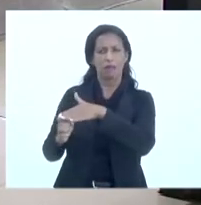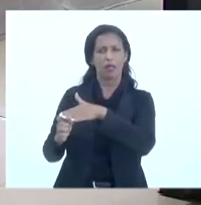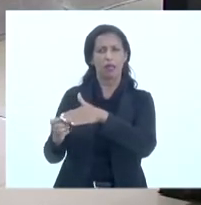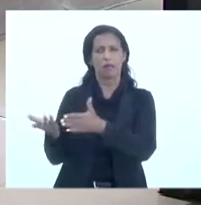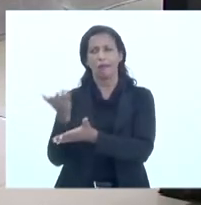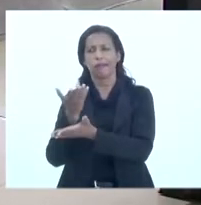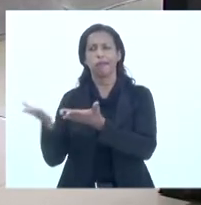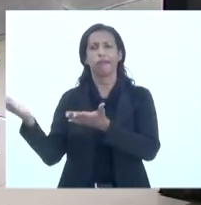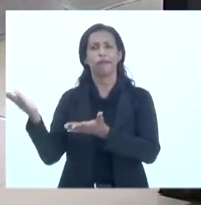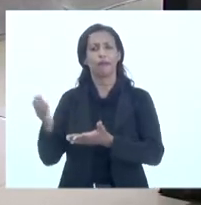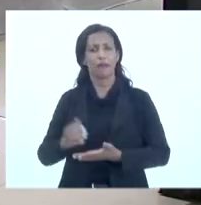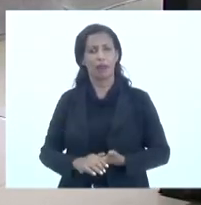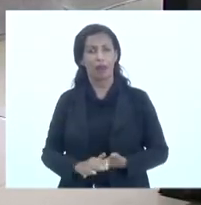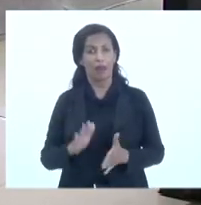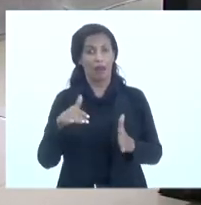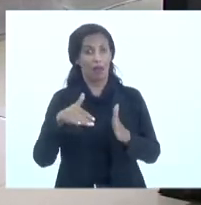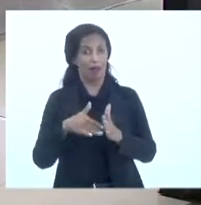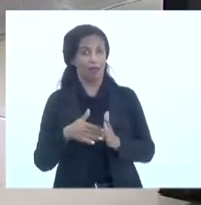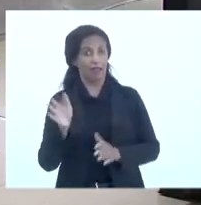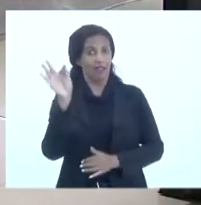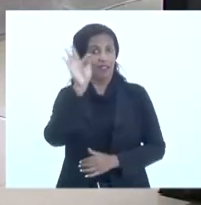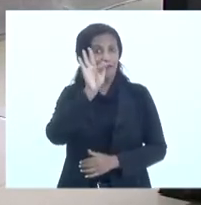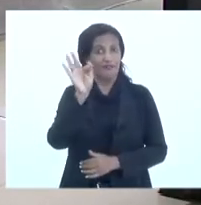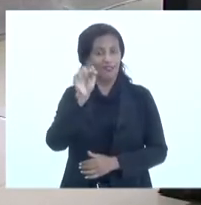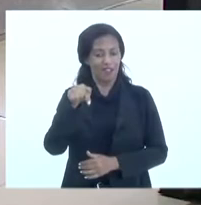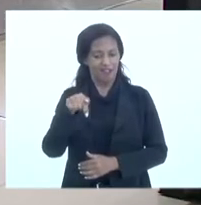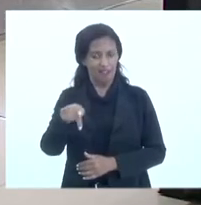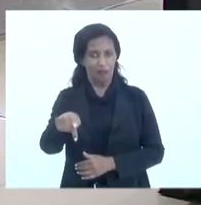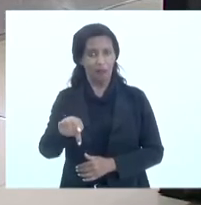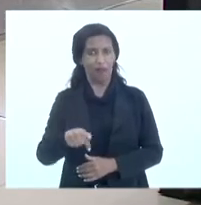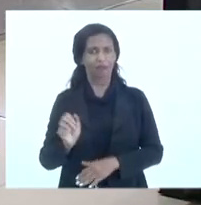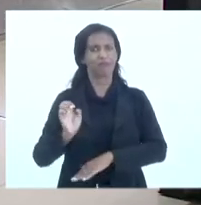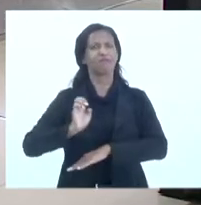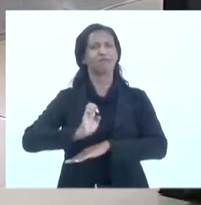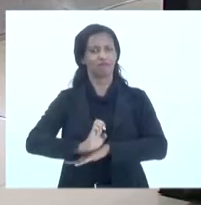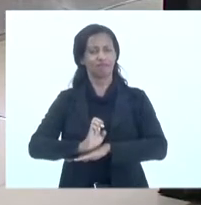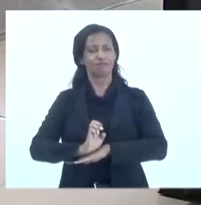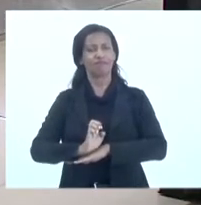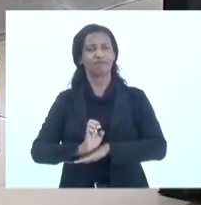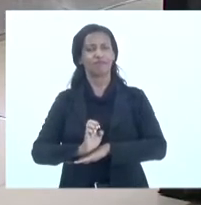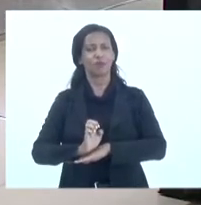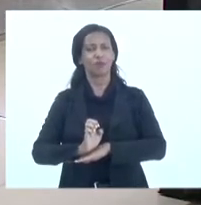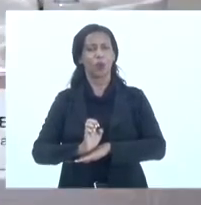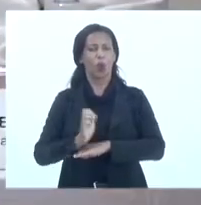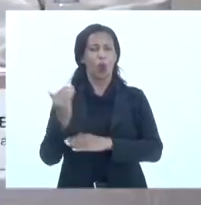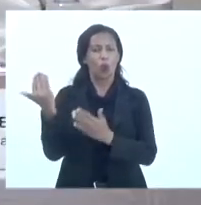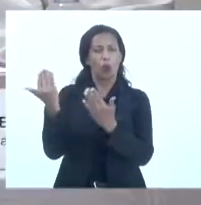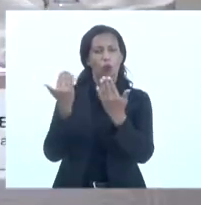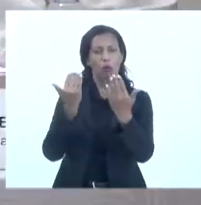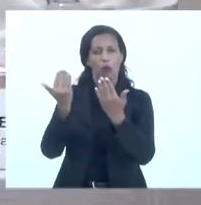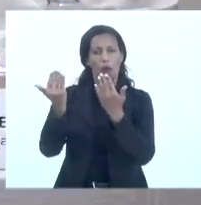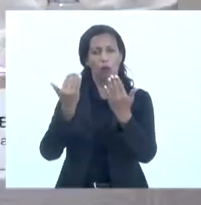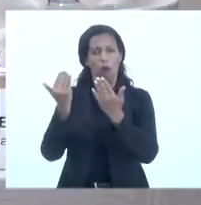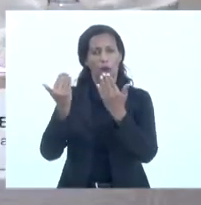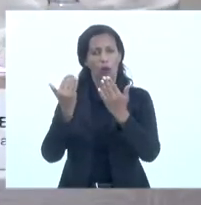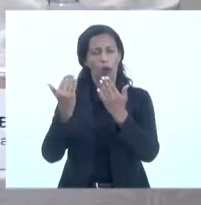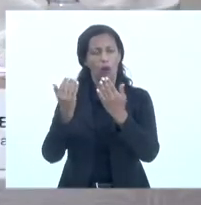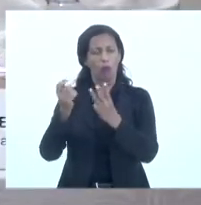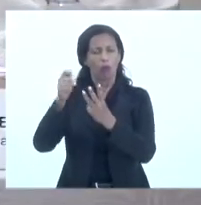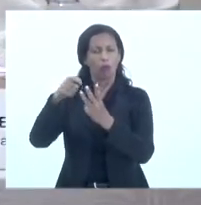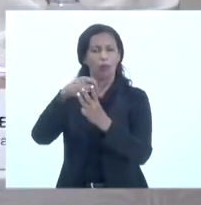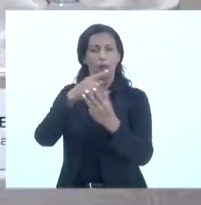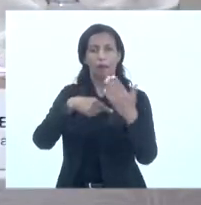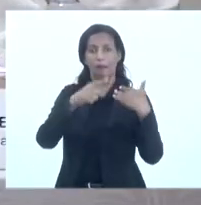STF. Até que em fevereiro desse ano, o Estado, comparando com o trimestre anterior,